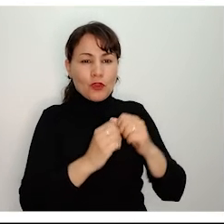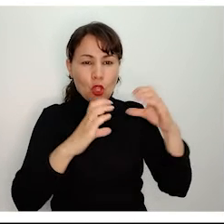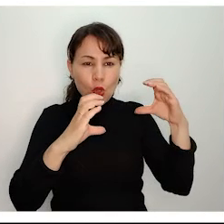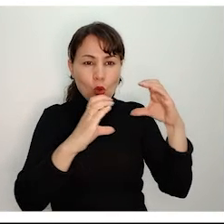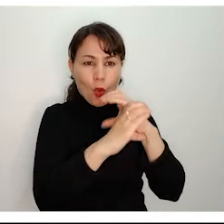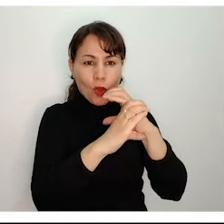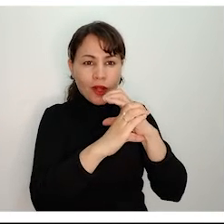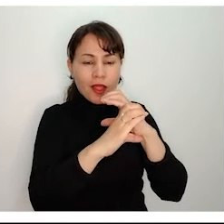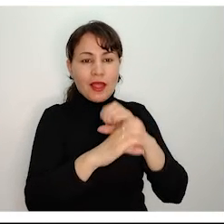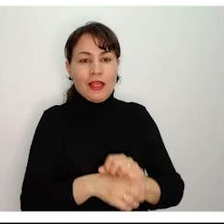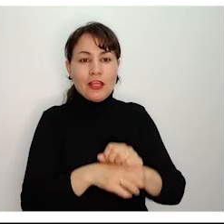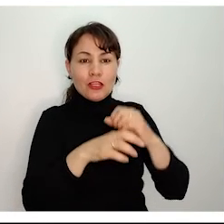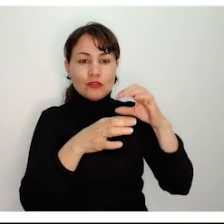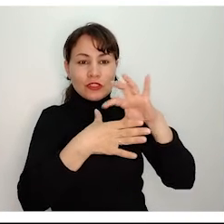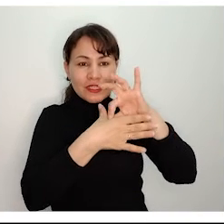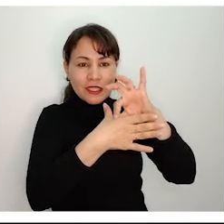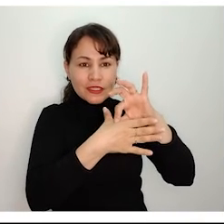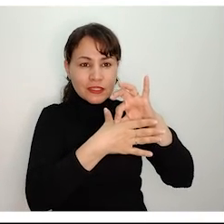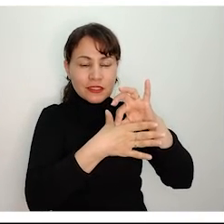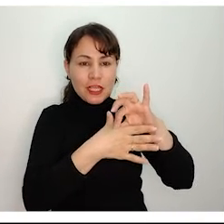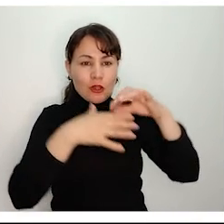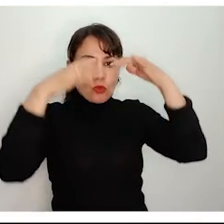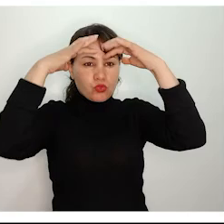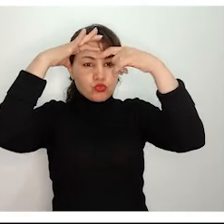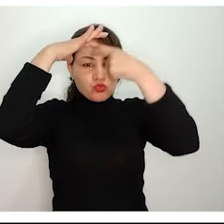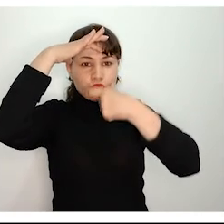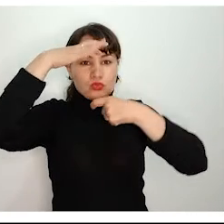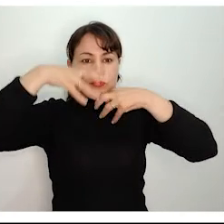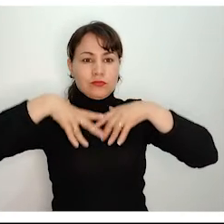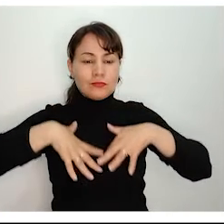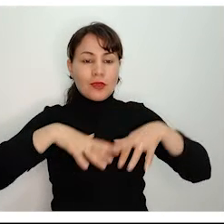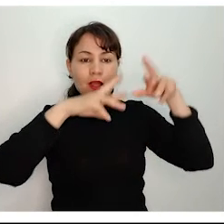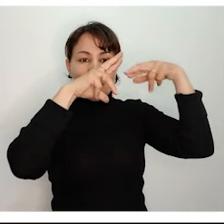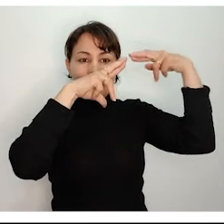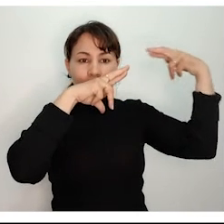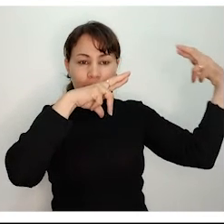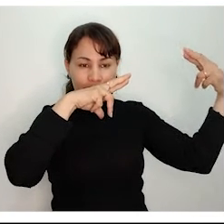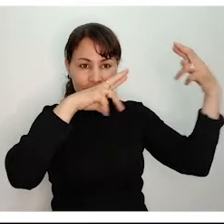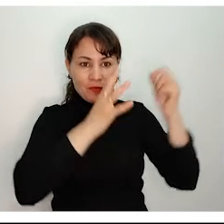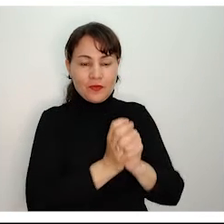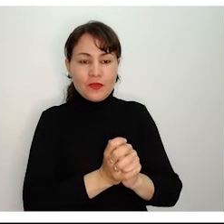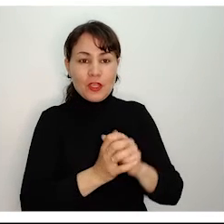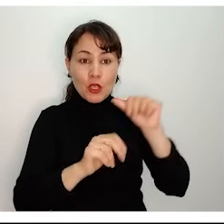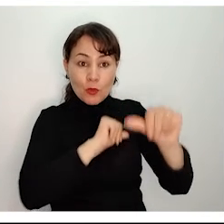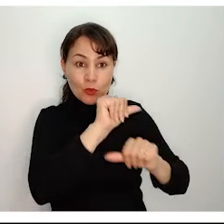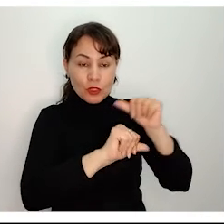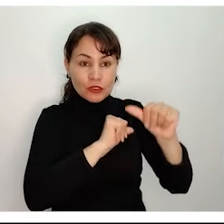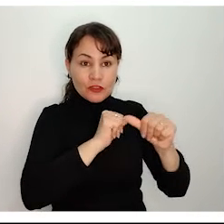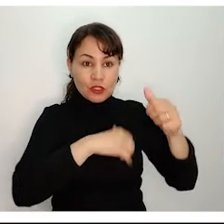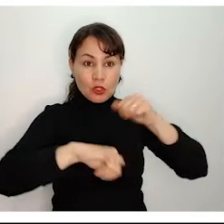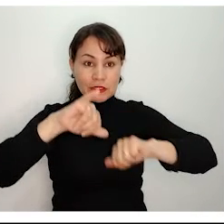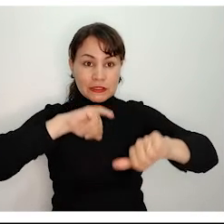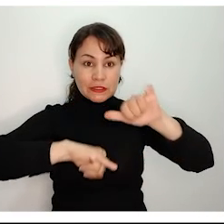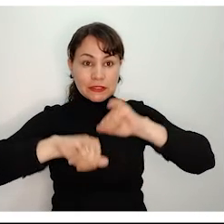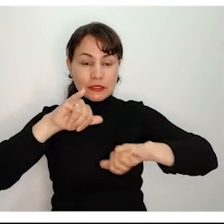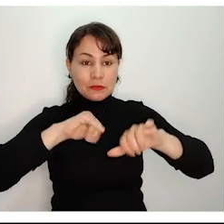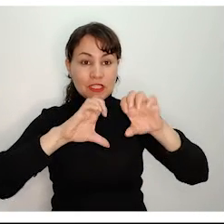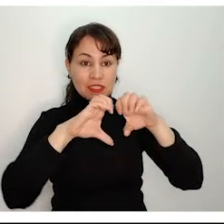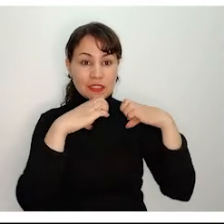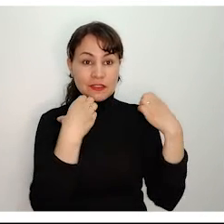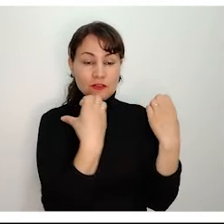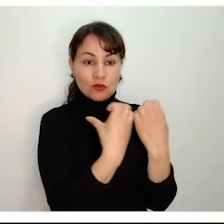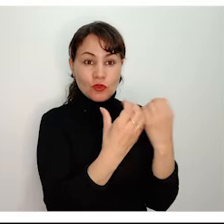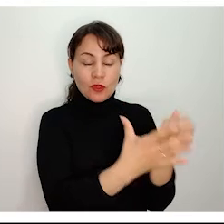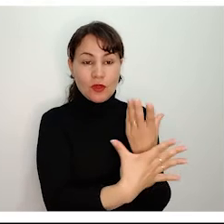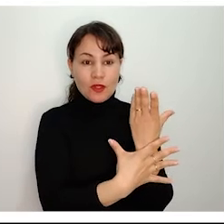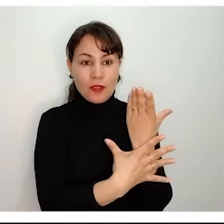pela consolidação das ligações entre essas células nervosas, que são os neurônios. E modificações